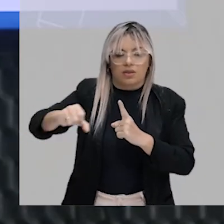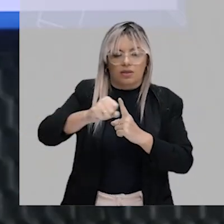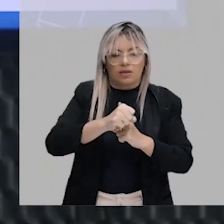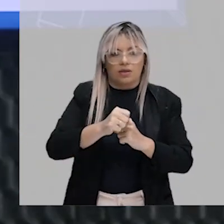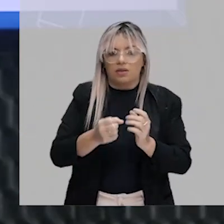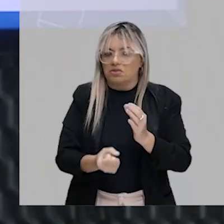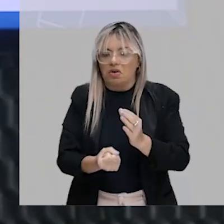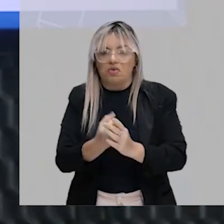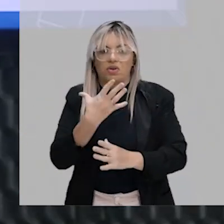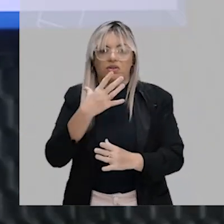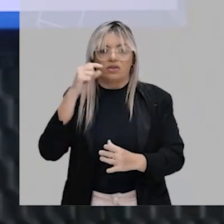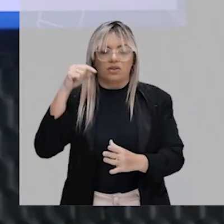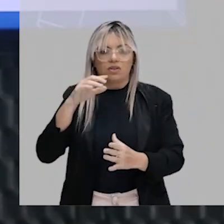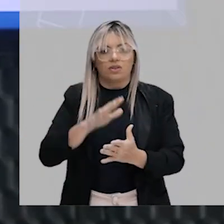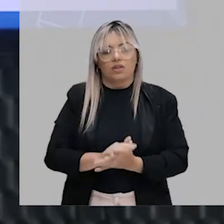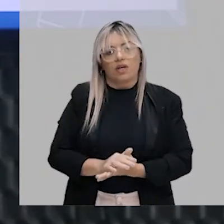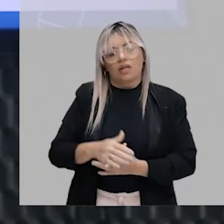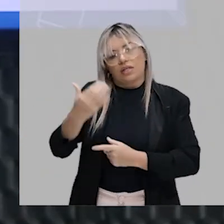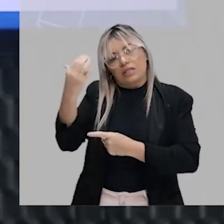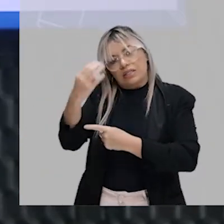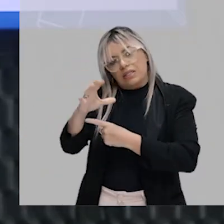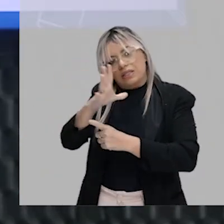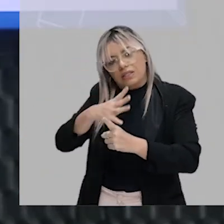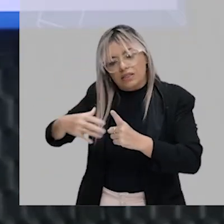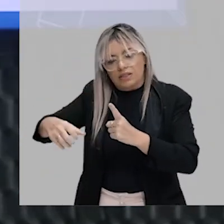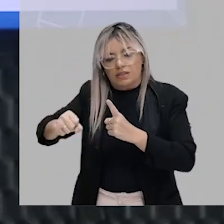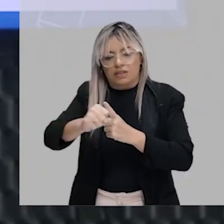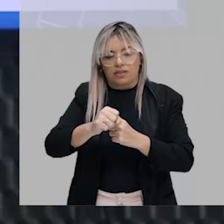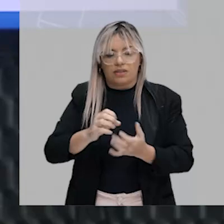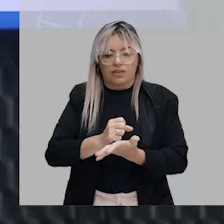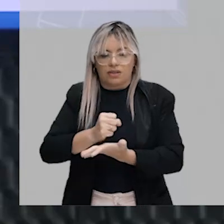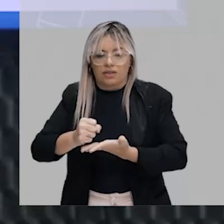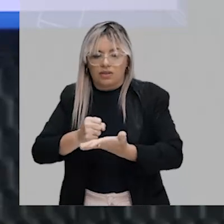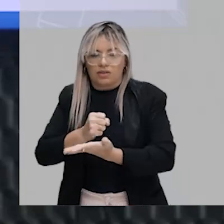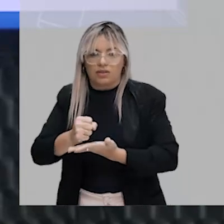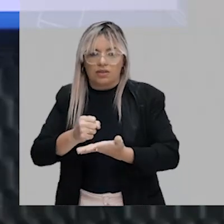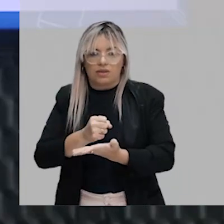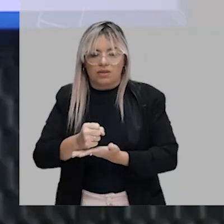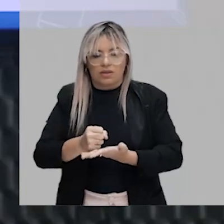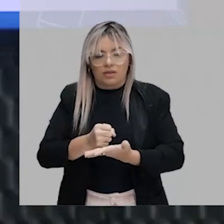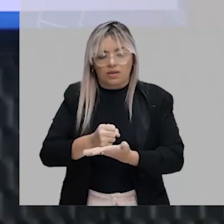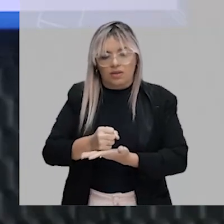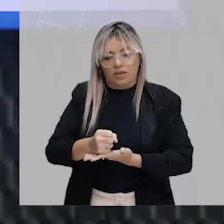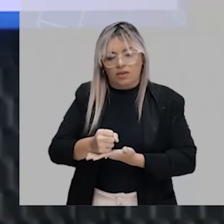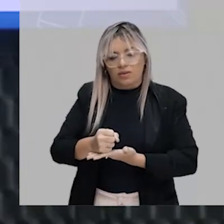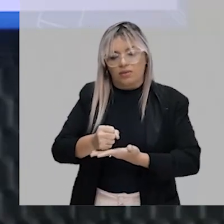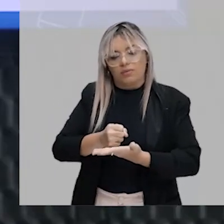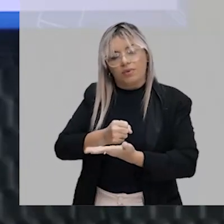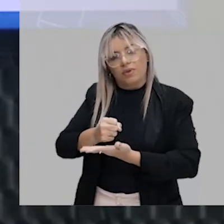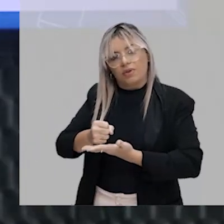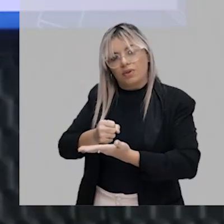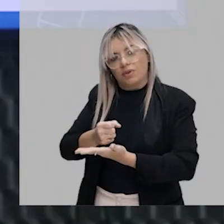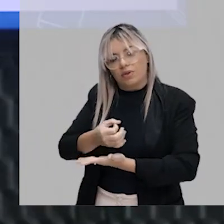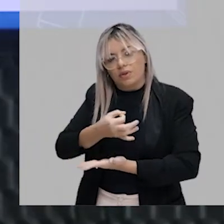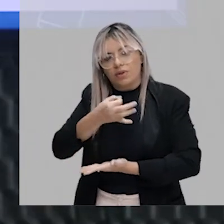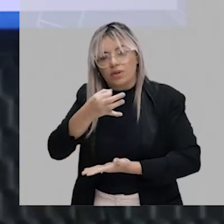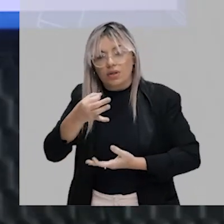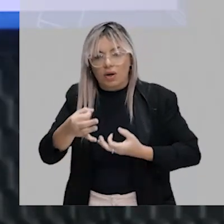de criar uma ciência para a sociedade. Baseava-se a física social numa